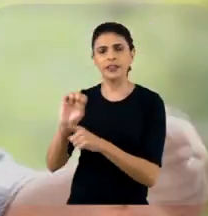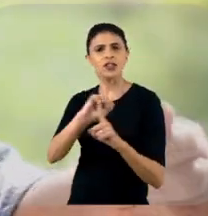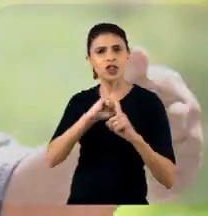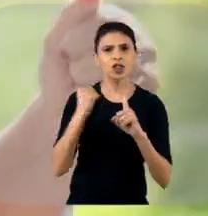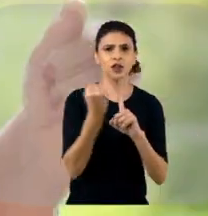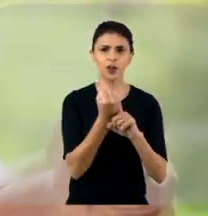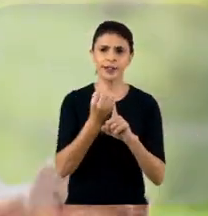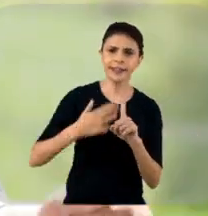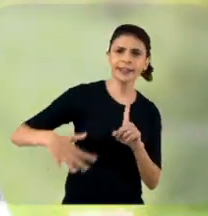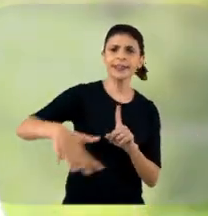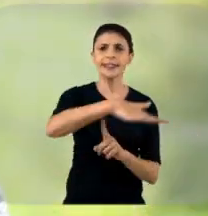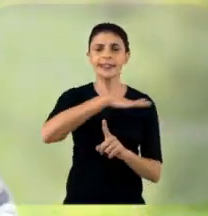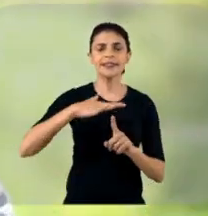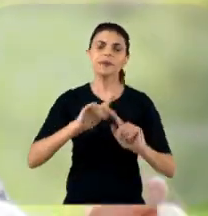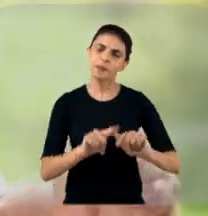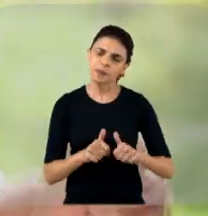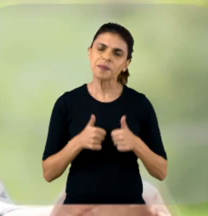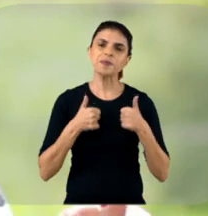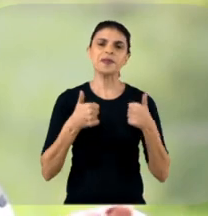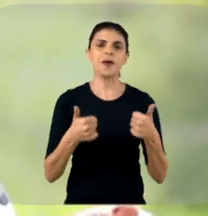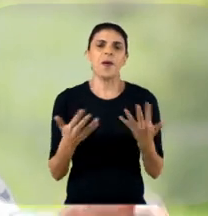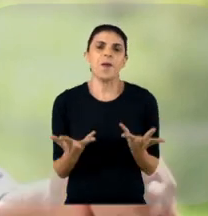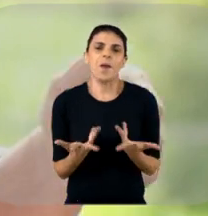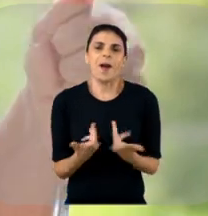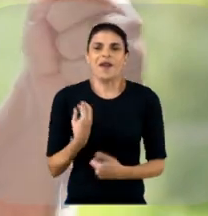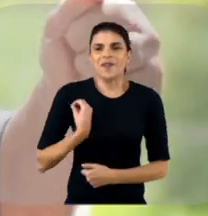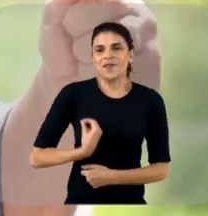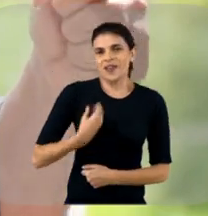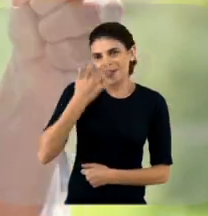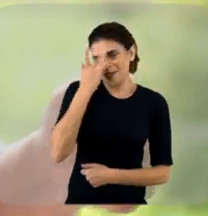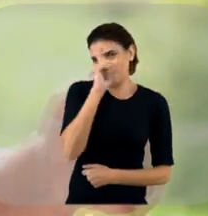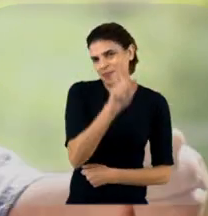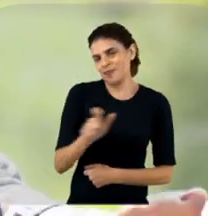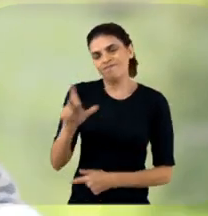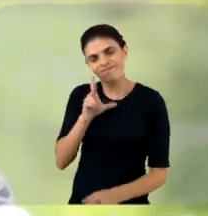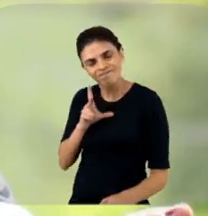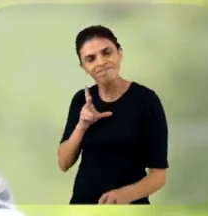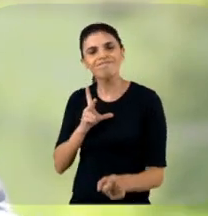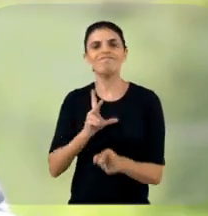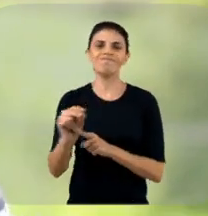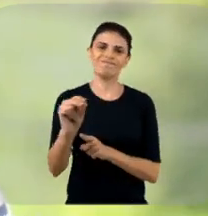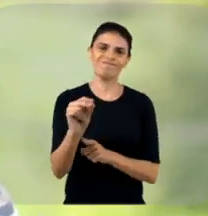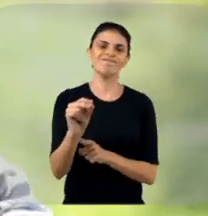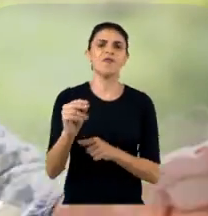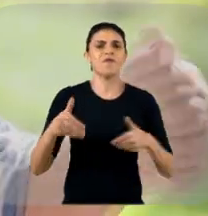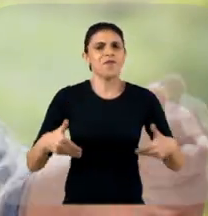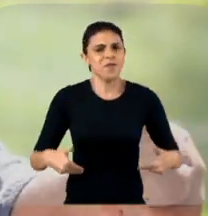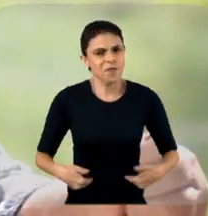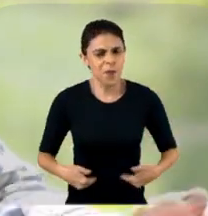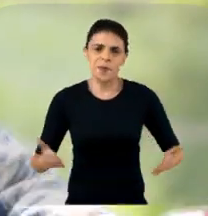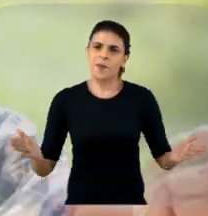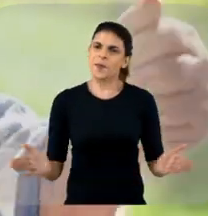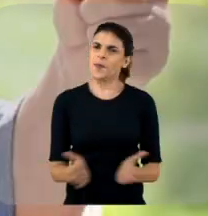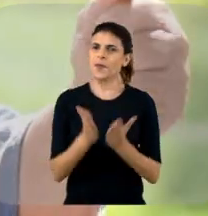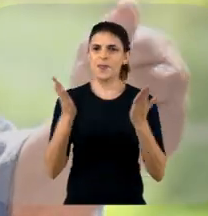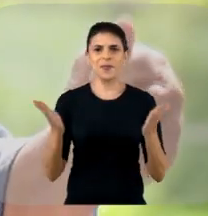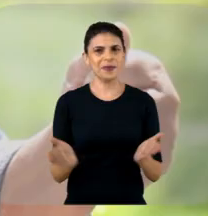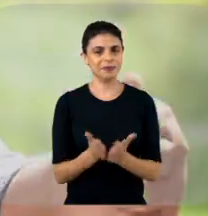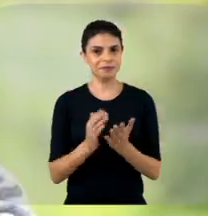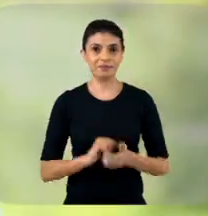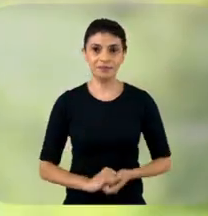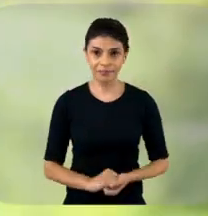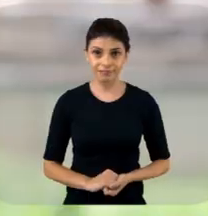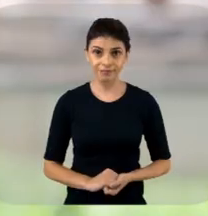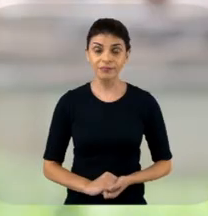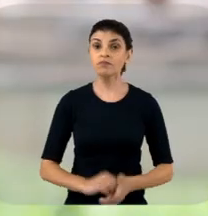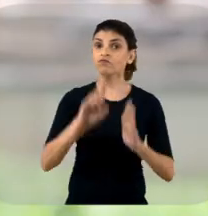Estado e a sociedade para a melhoria da qualidade de vida e a superação da fome e da